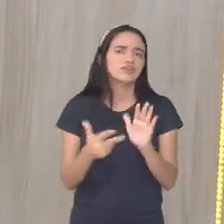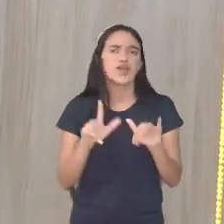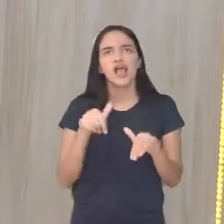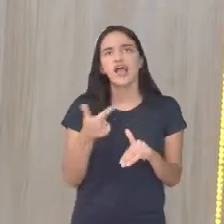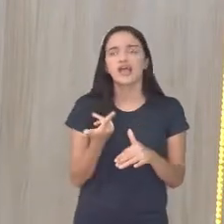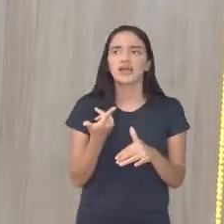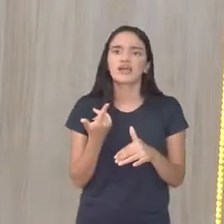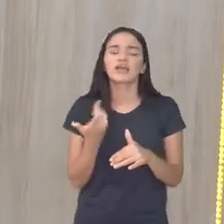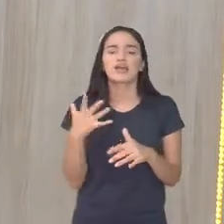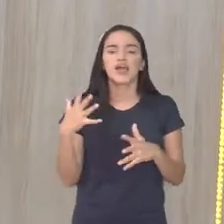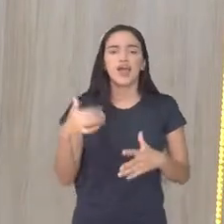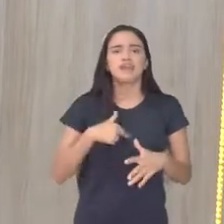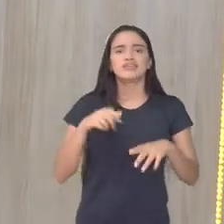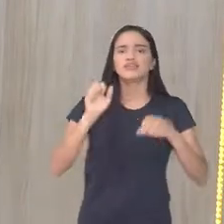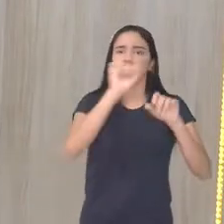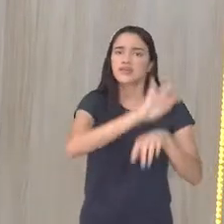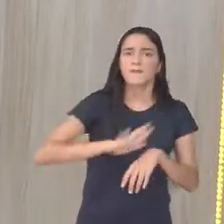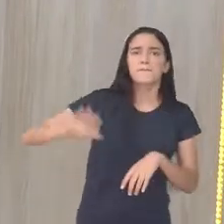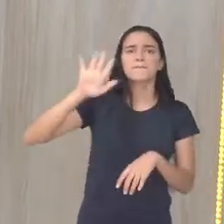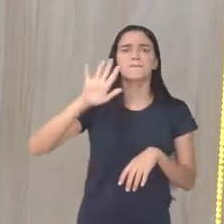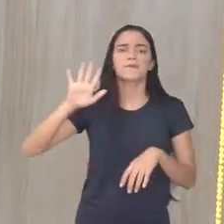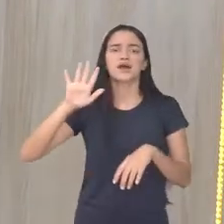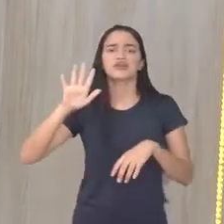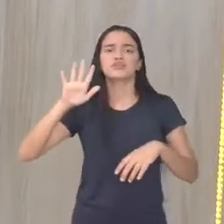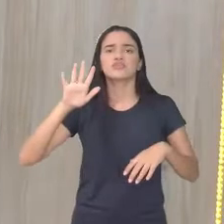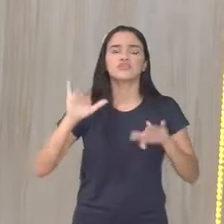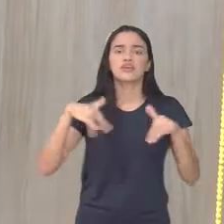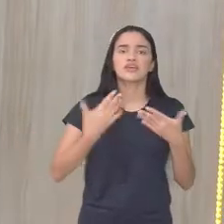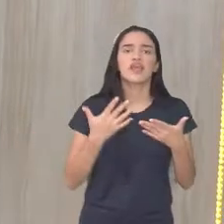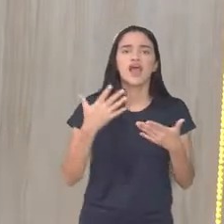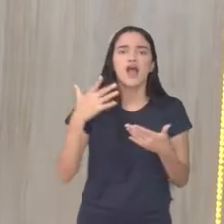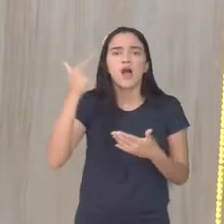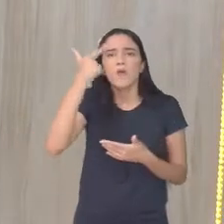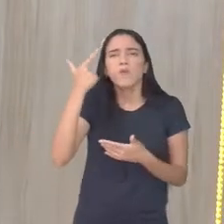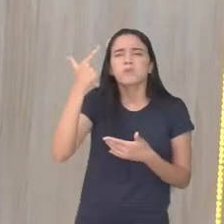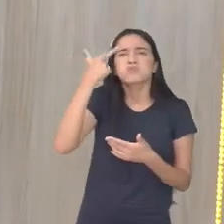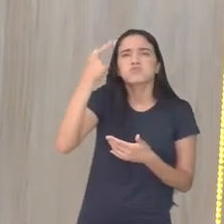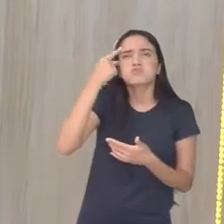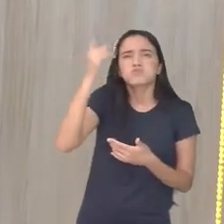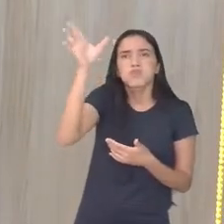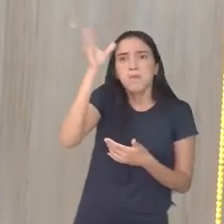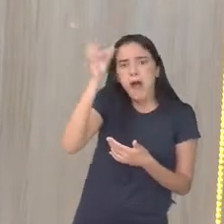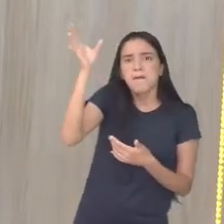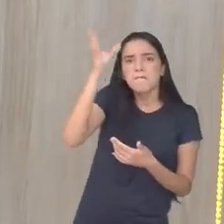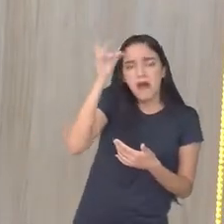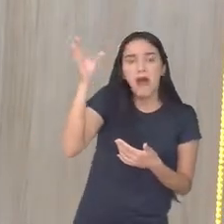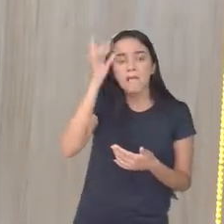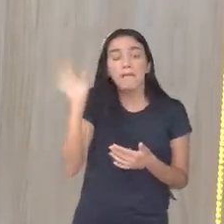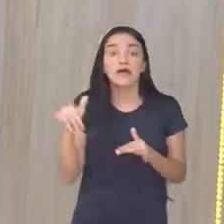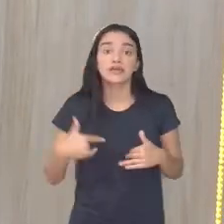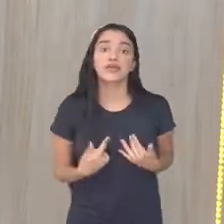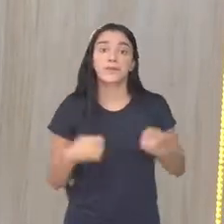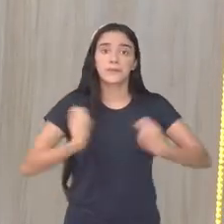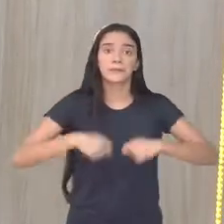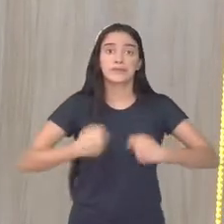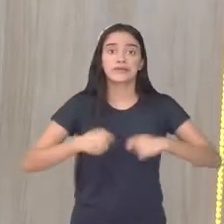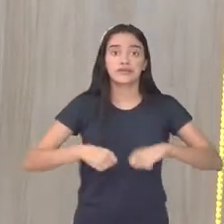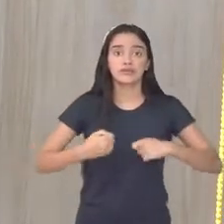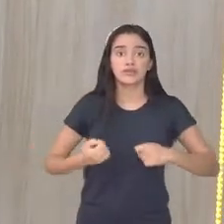falsa, né, uma realidade que não é exatamente real. Aí, o que a gente pode chamar de realidade